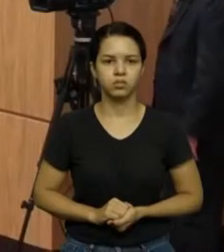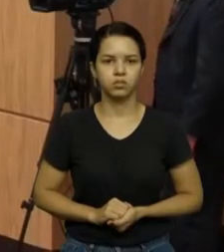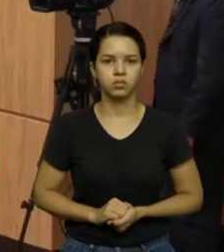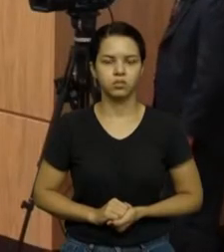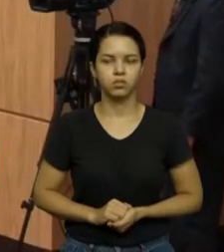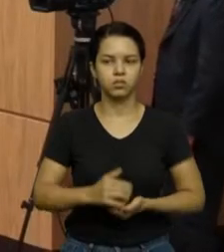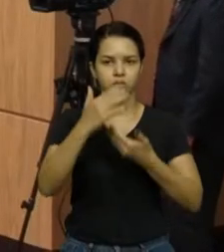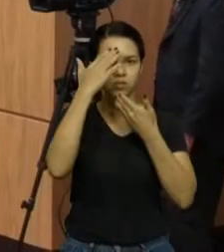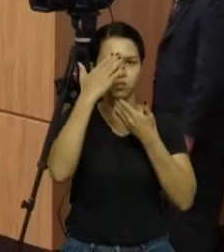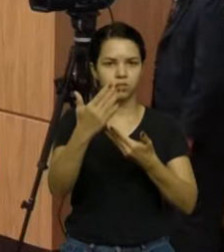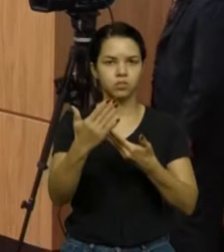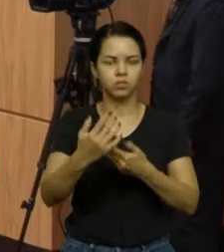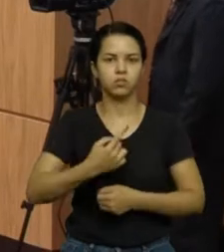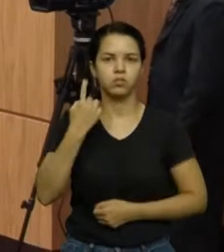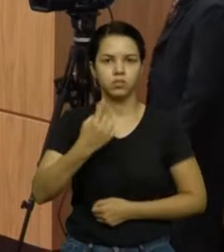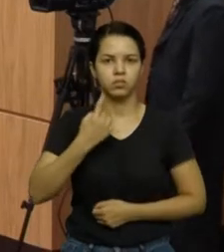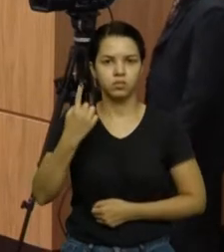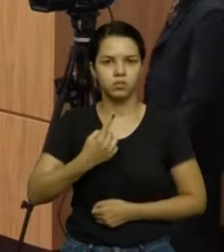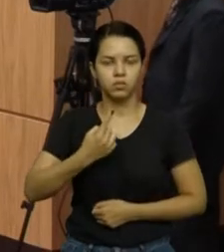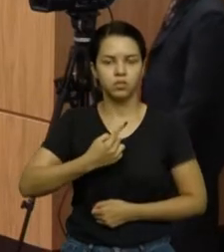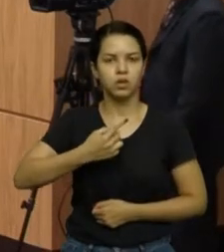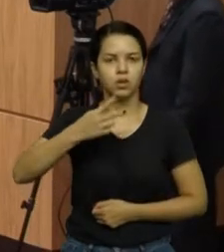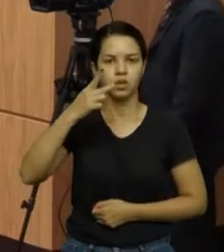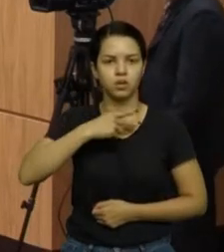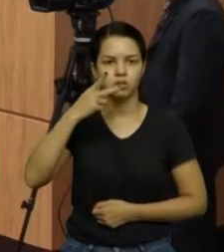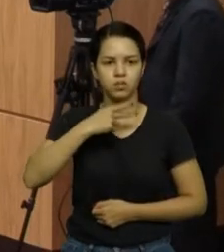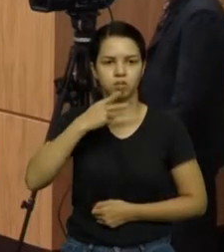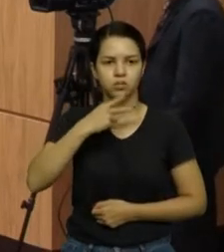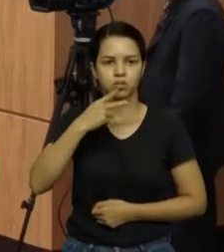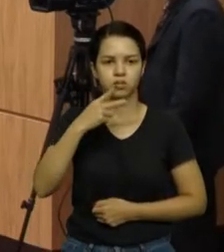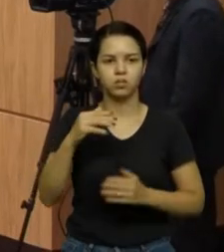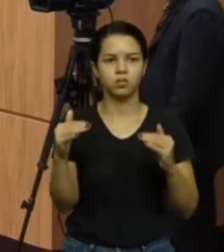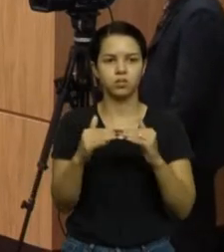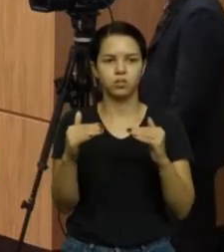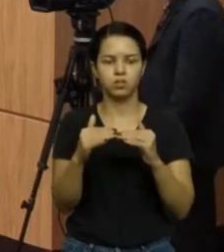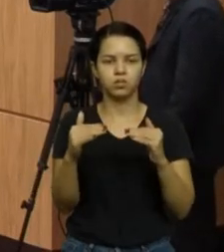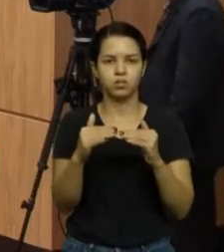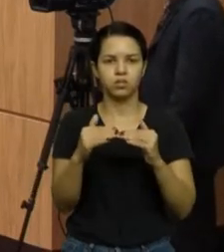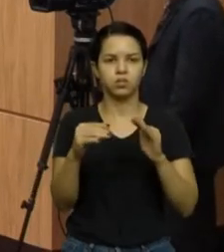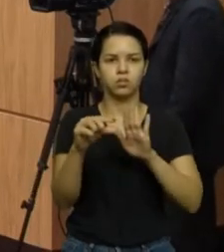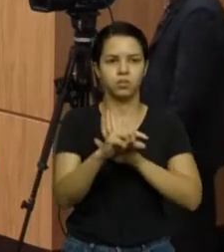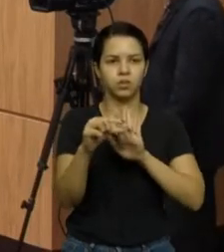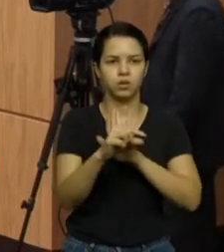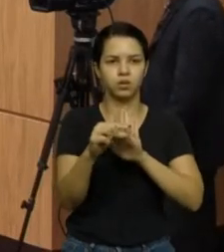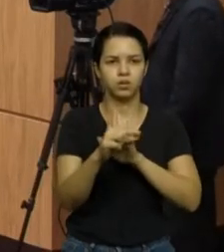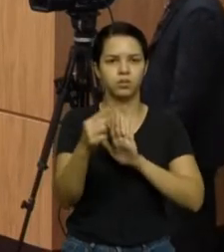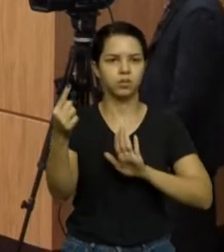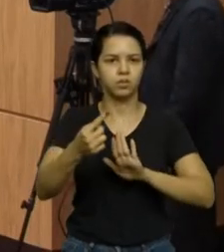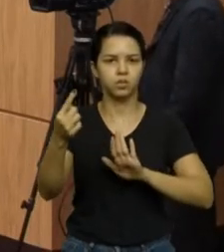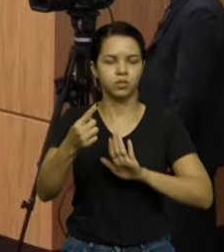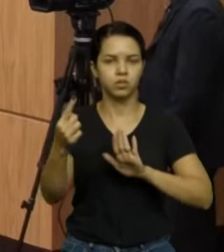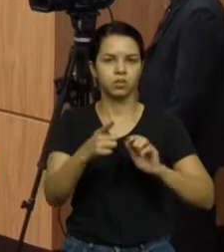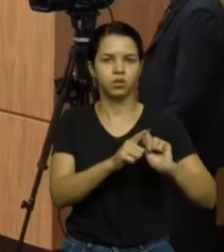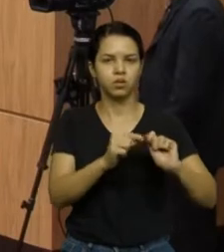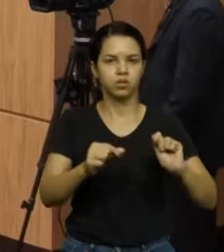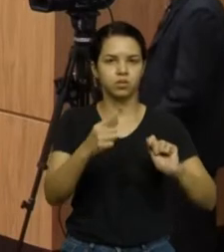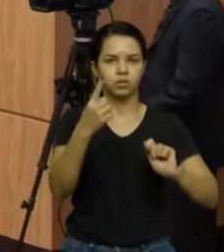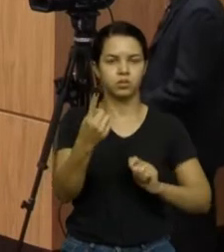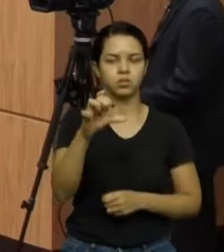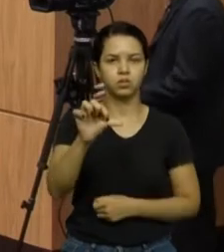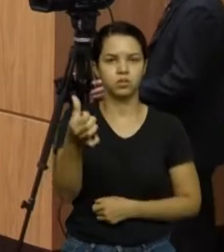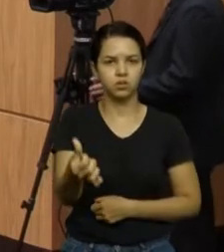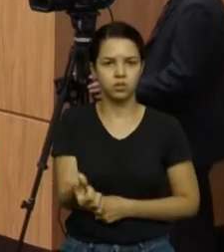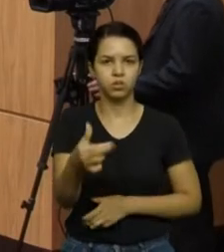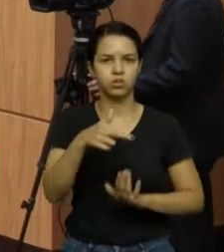Obrigado, deputado Kennedy Nunes. Em consonância com o parágrafo 1º do artigo 106 do